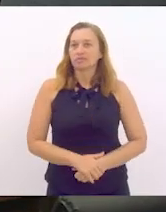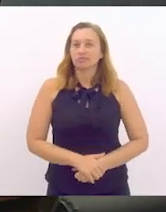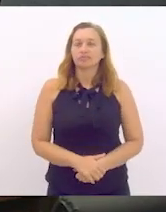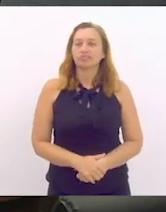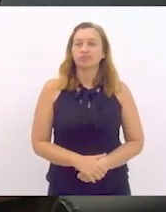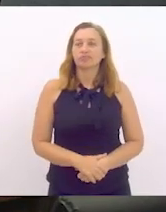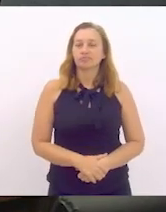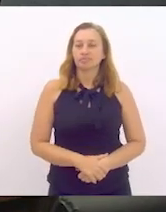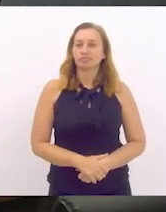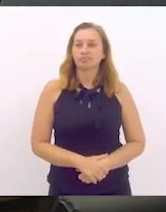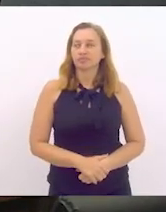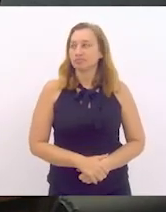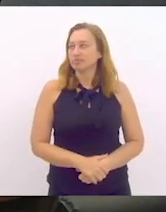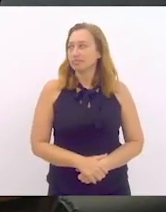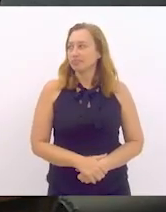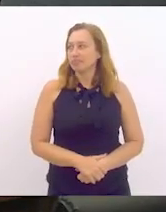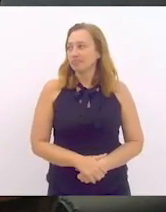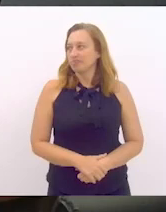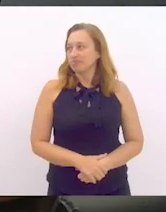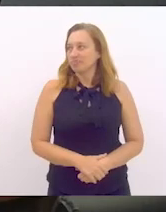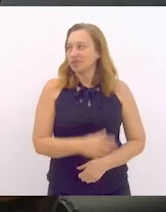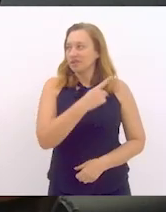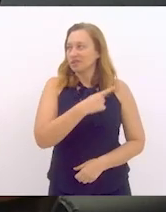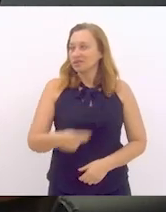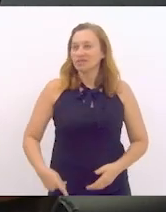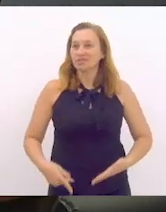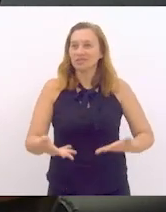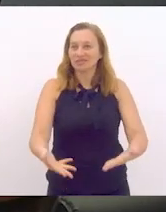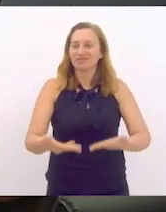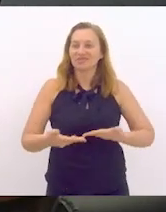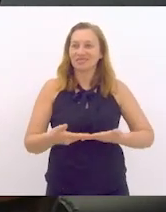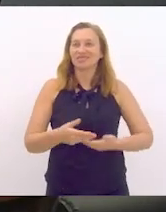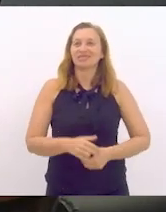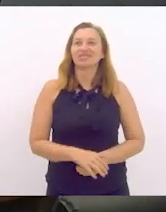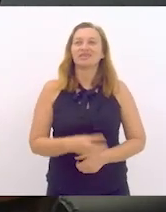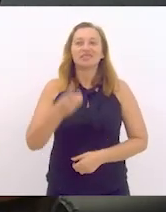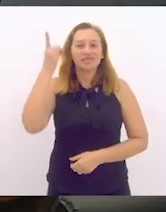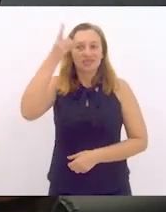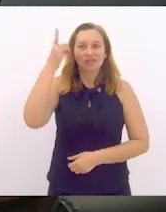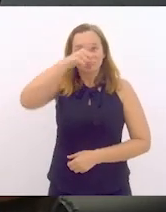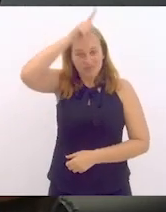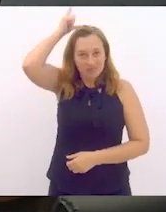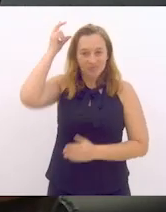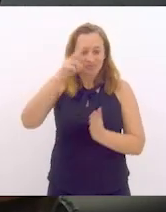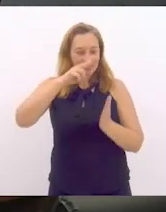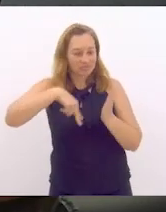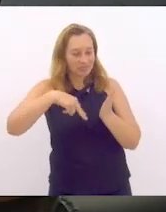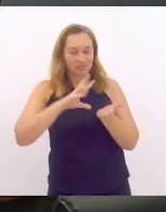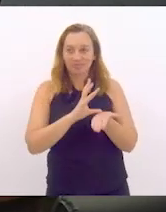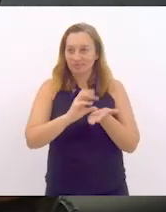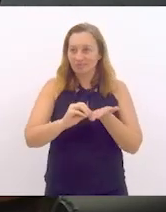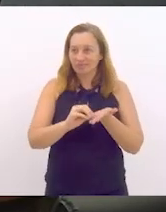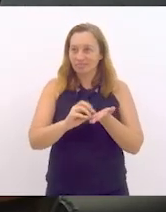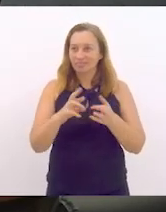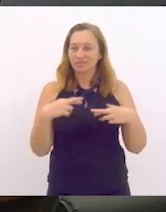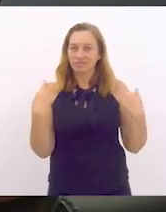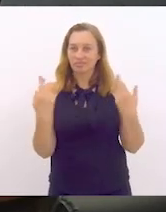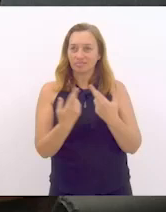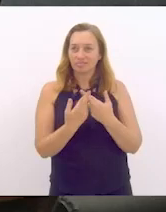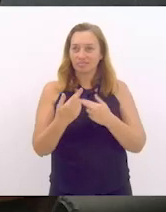trabalhos está aberta a sessão a presidência convida o senhor Deputado Luiz Paulo para fazer a leitura da ata da sessão